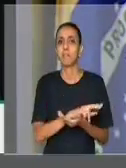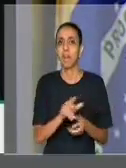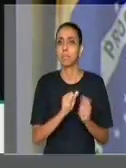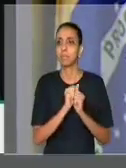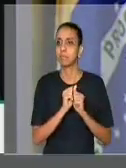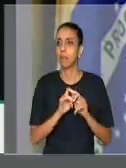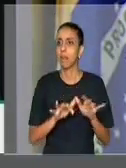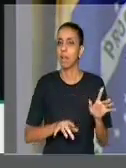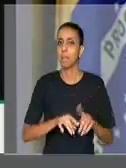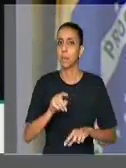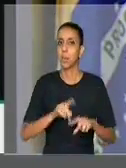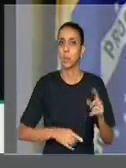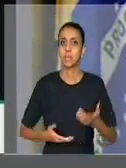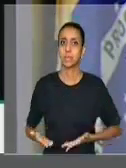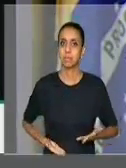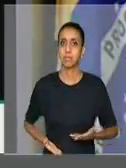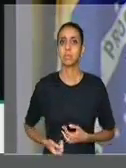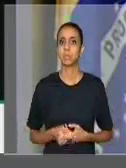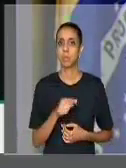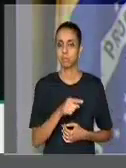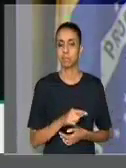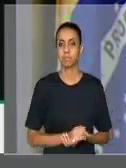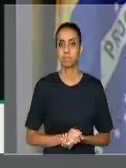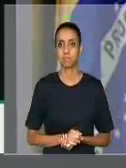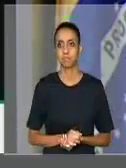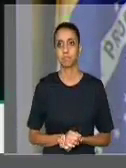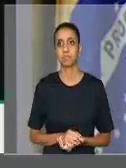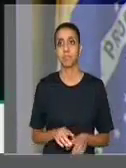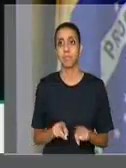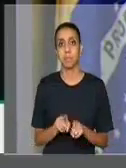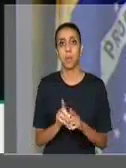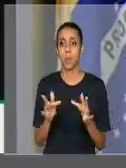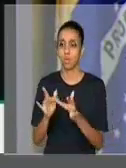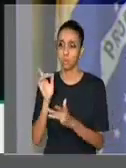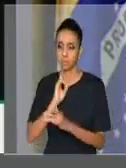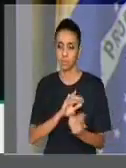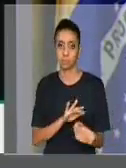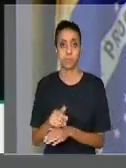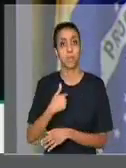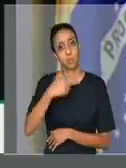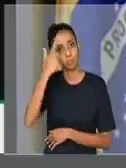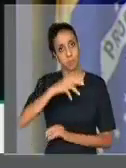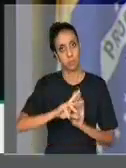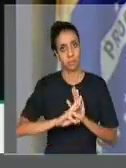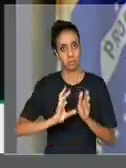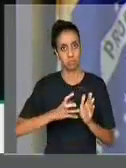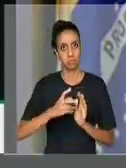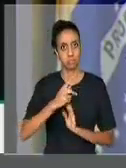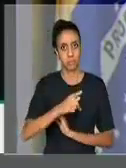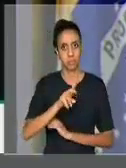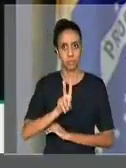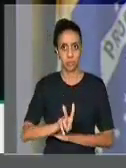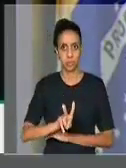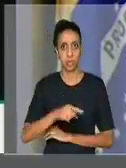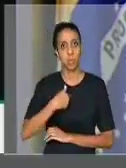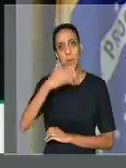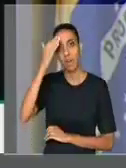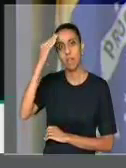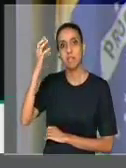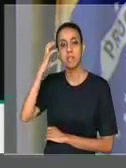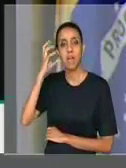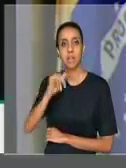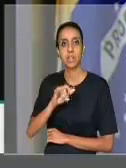nas terras mineiras a sua extração é preciso em nome do partido vejo agradecer à rádio